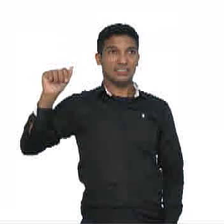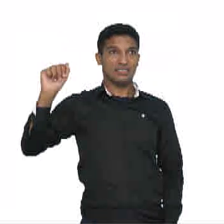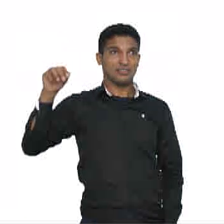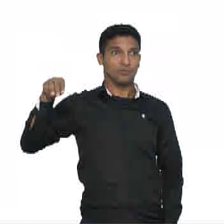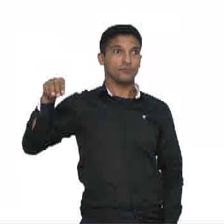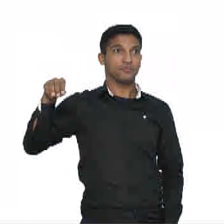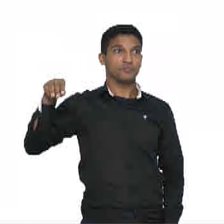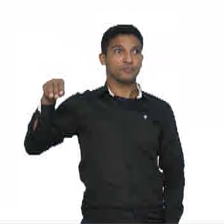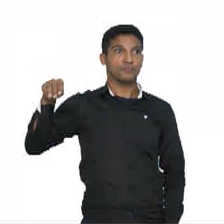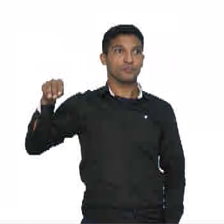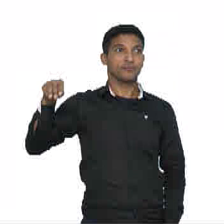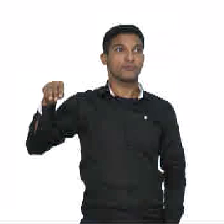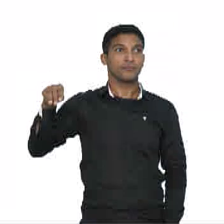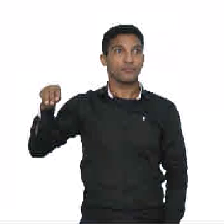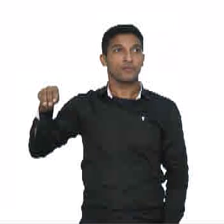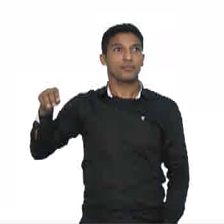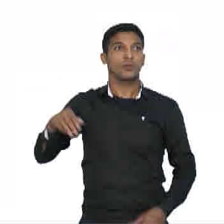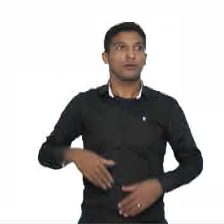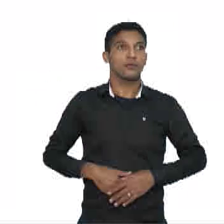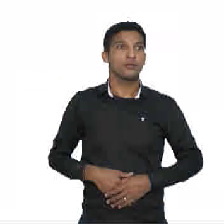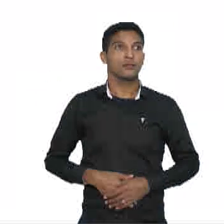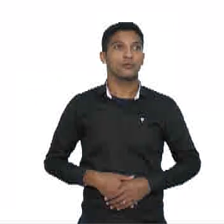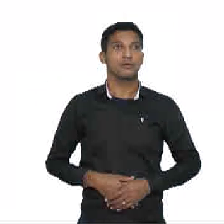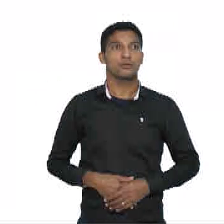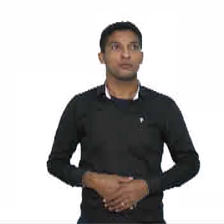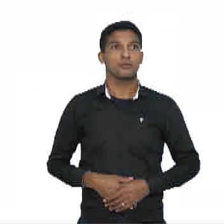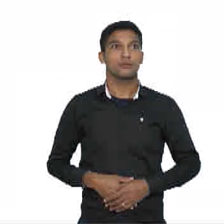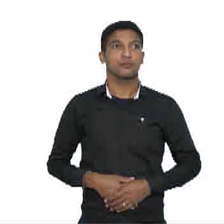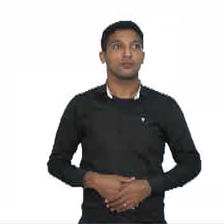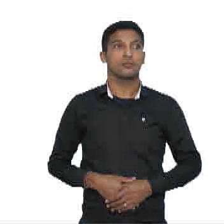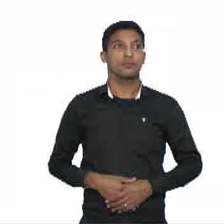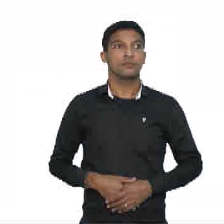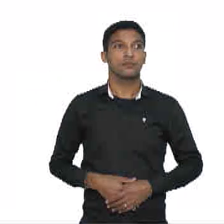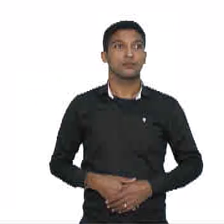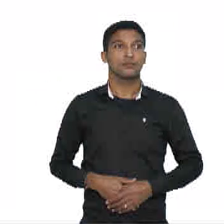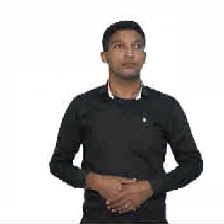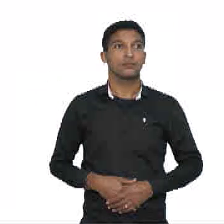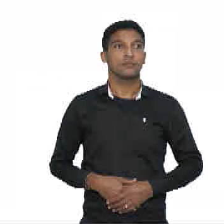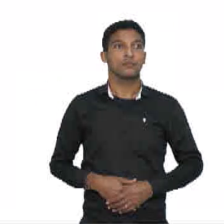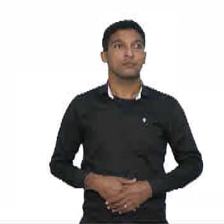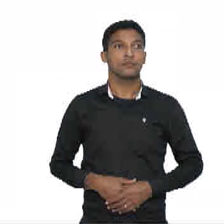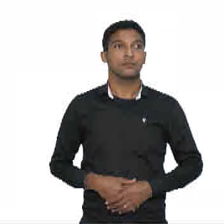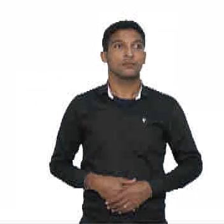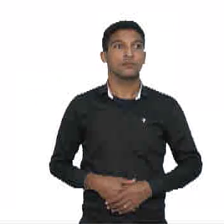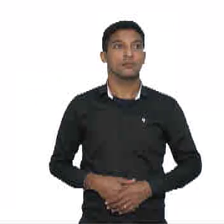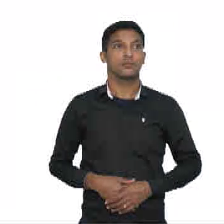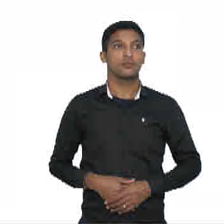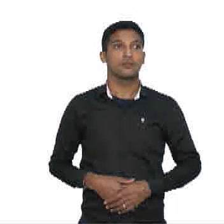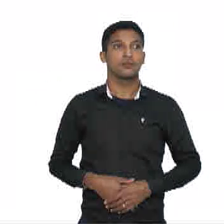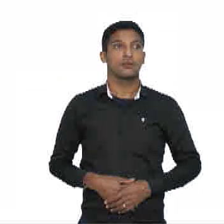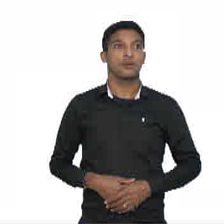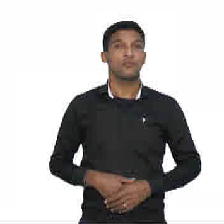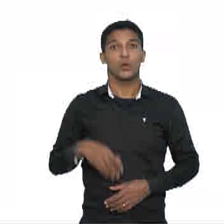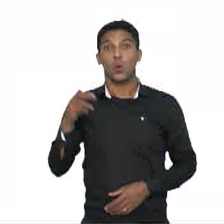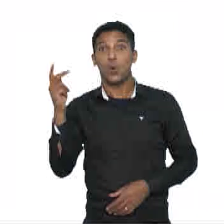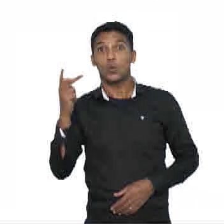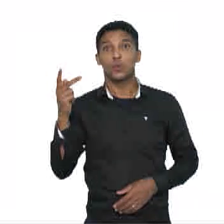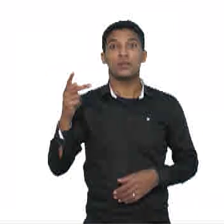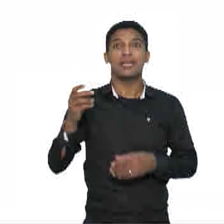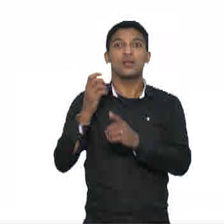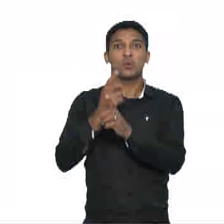ancestral encontrada da questão silvestre. Por exemplo, o teosito